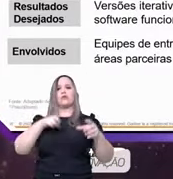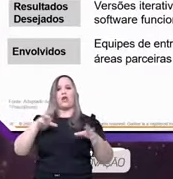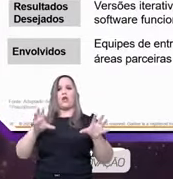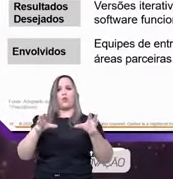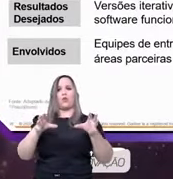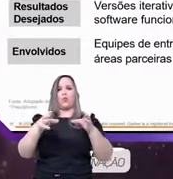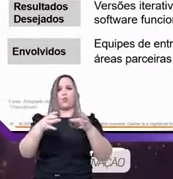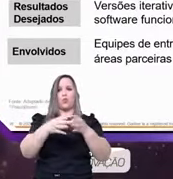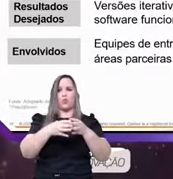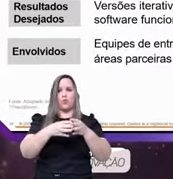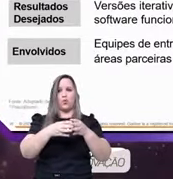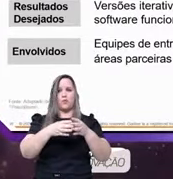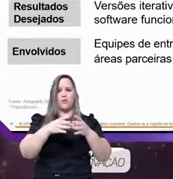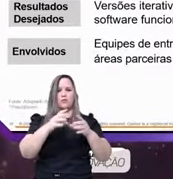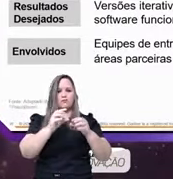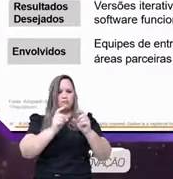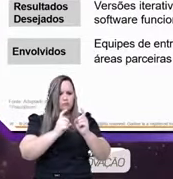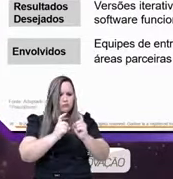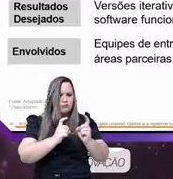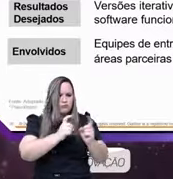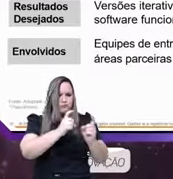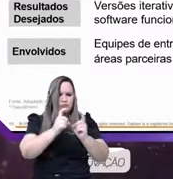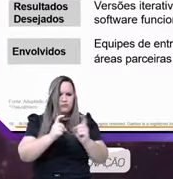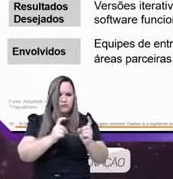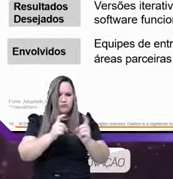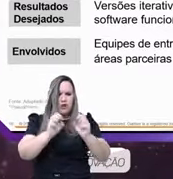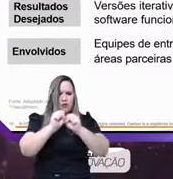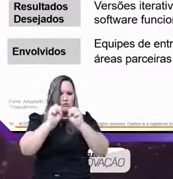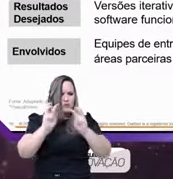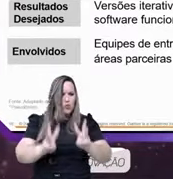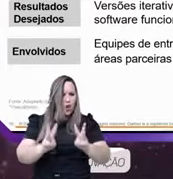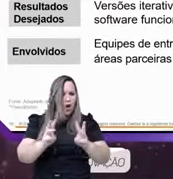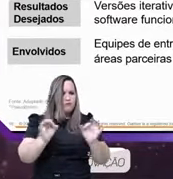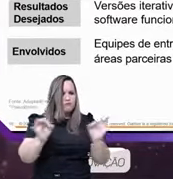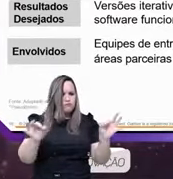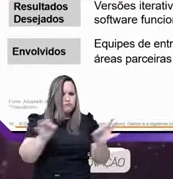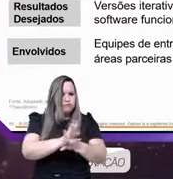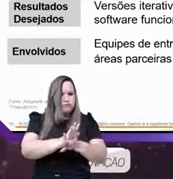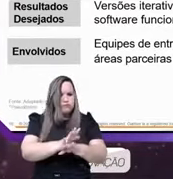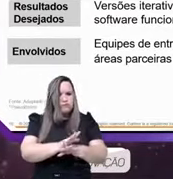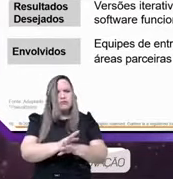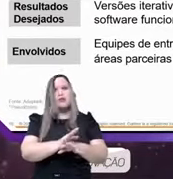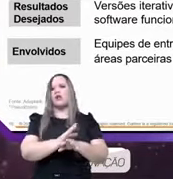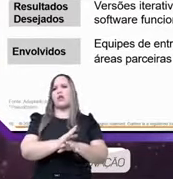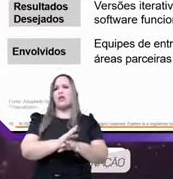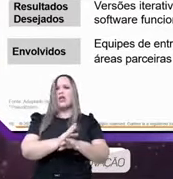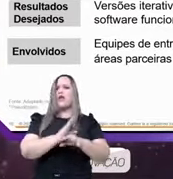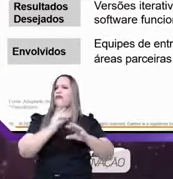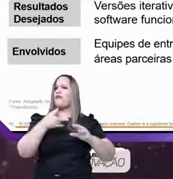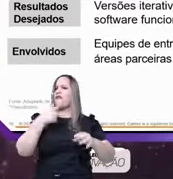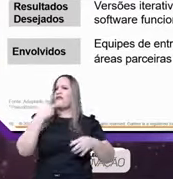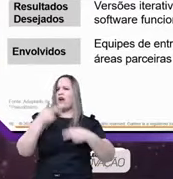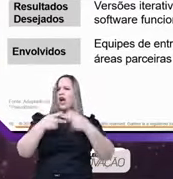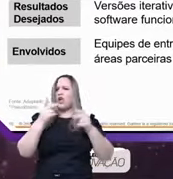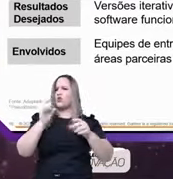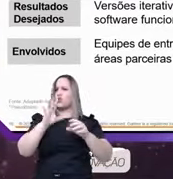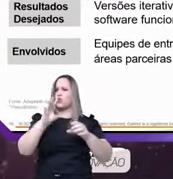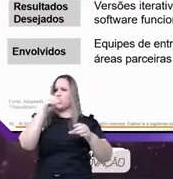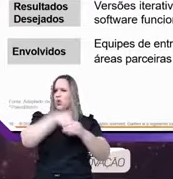aquele software. Quando eu olho para a organização ágil, eu estou falando de todo mundo, interno e externo, direto e indiretamente,